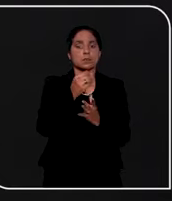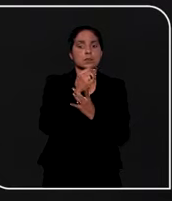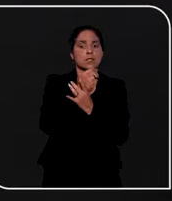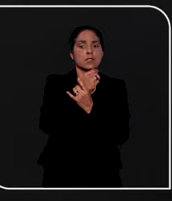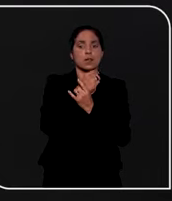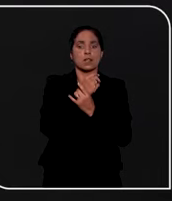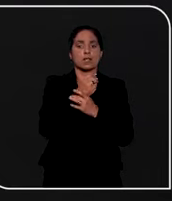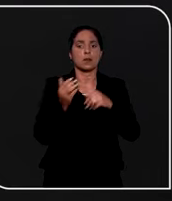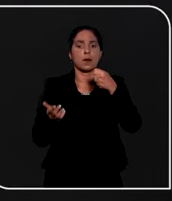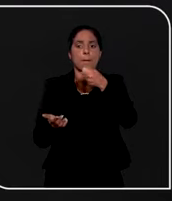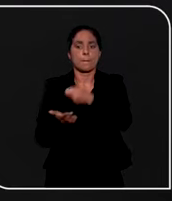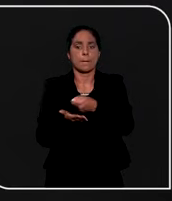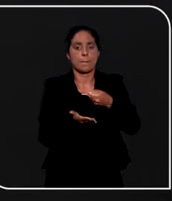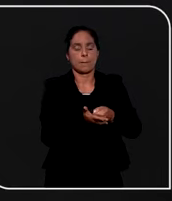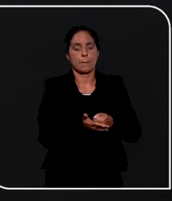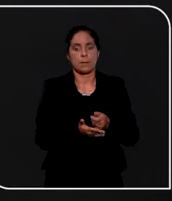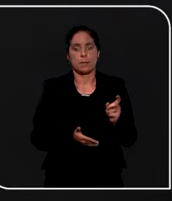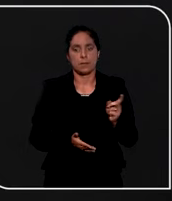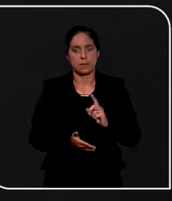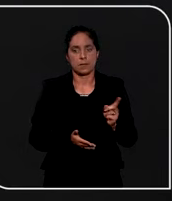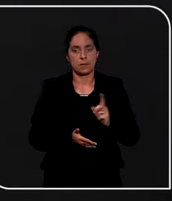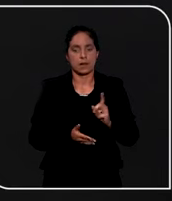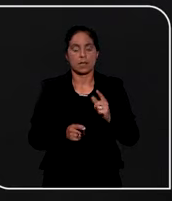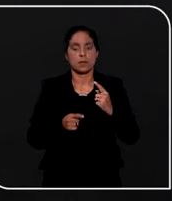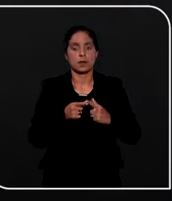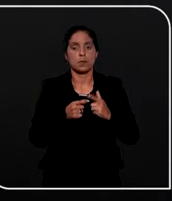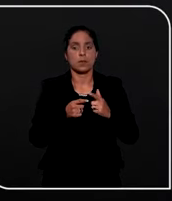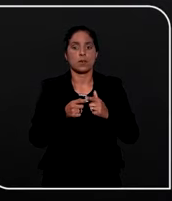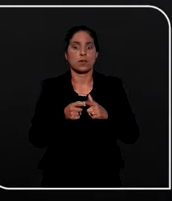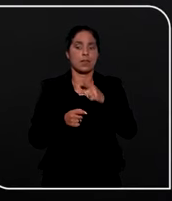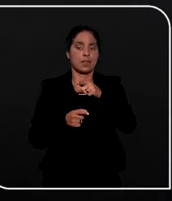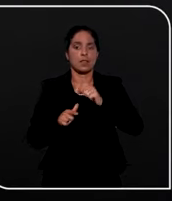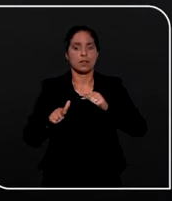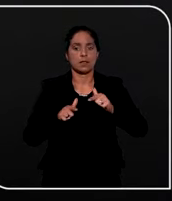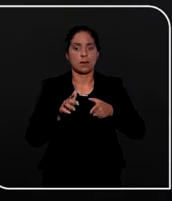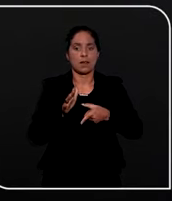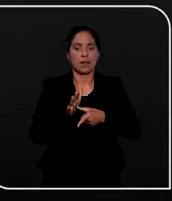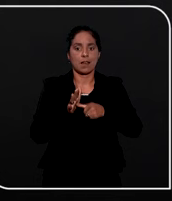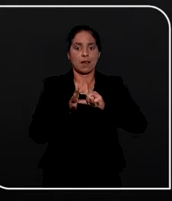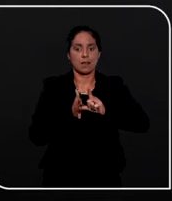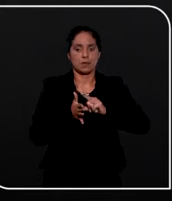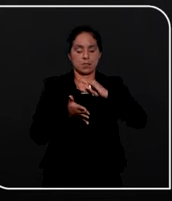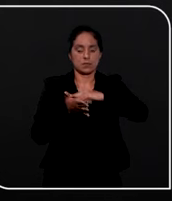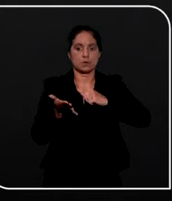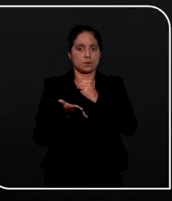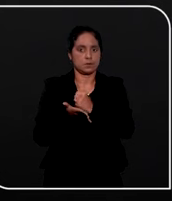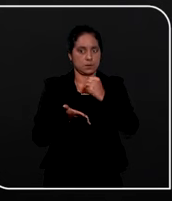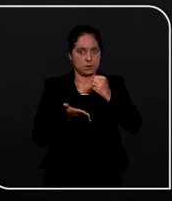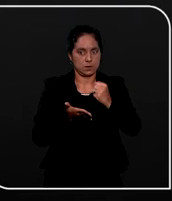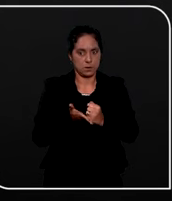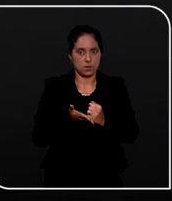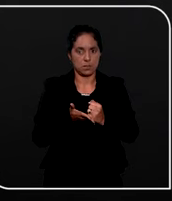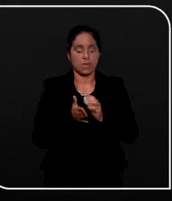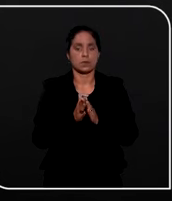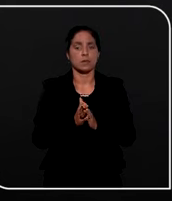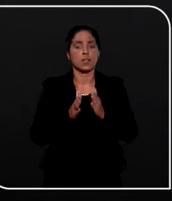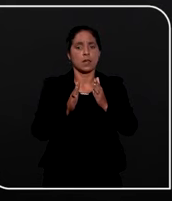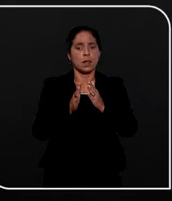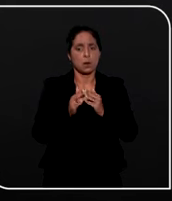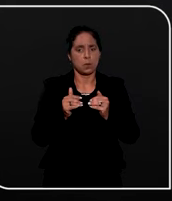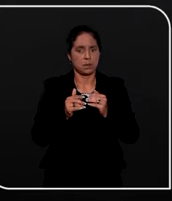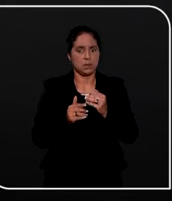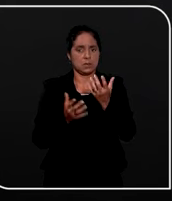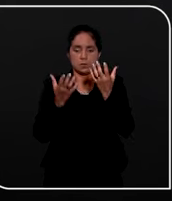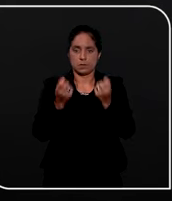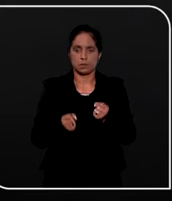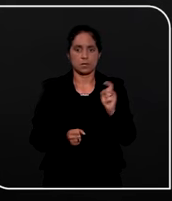cobrir o sinistro sob alegação de que o acidente ocorreu antes da vigência da pólice de seguro após ter o pedido de indenização negado